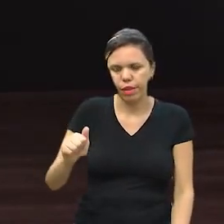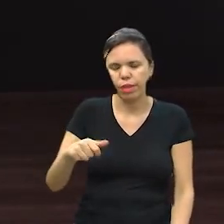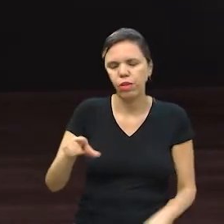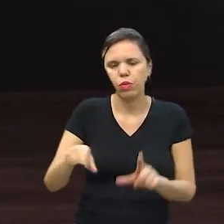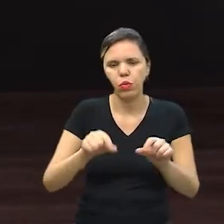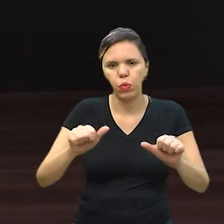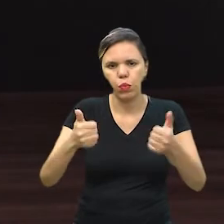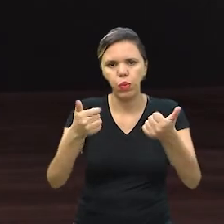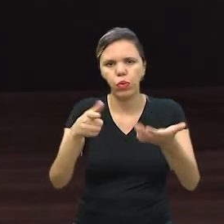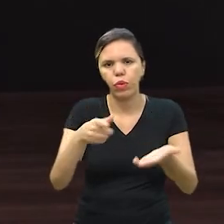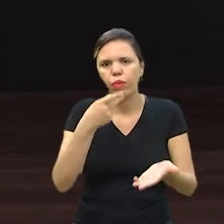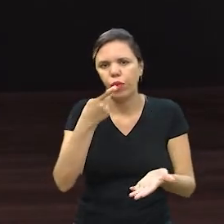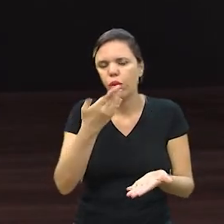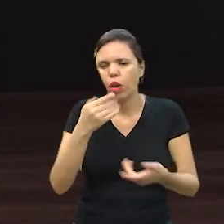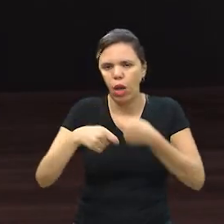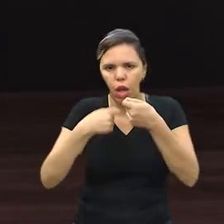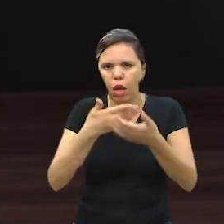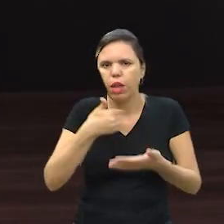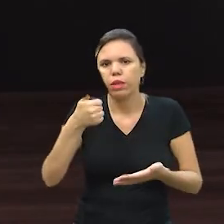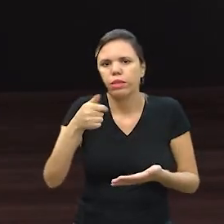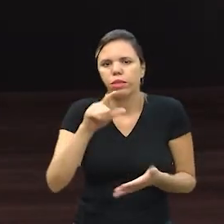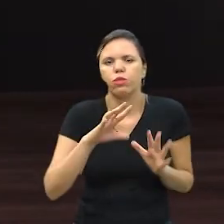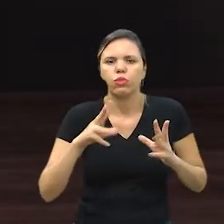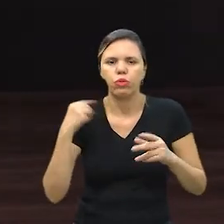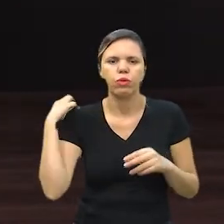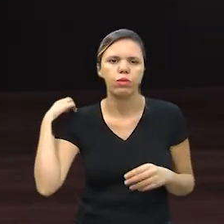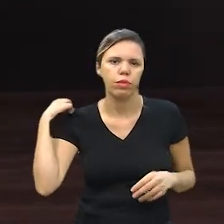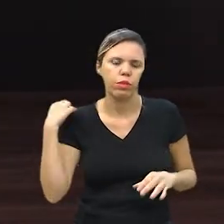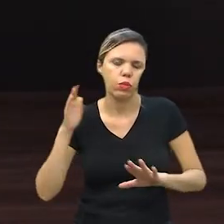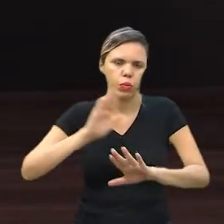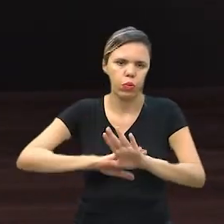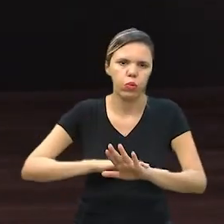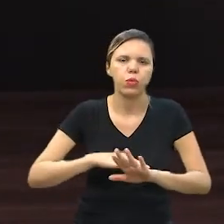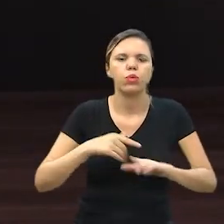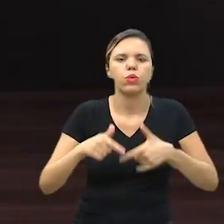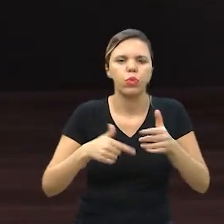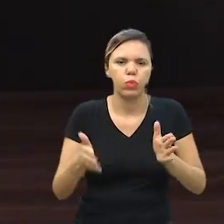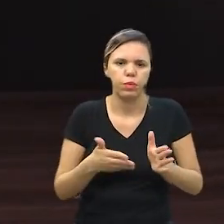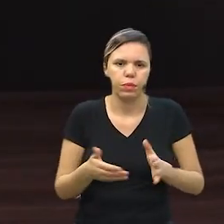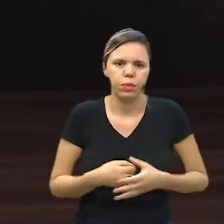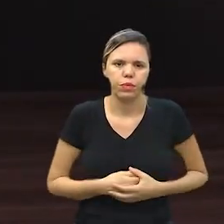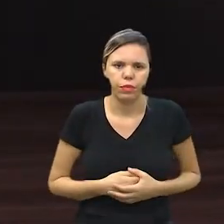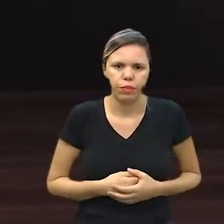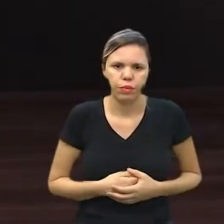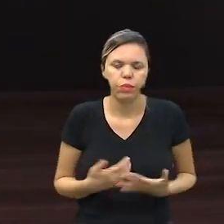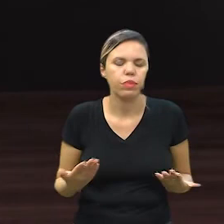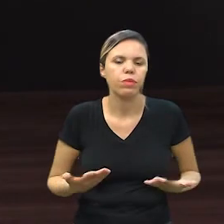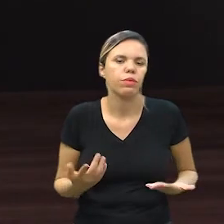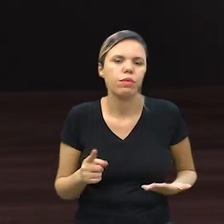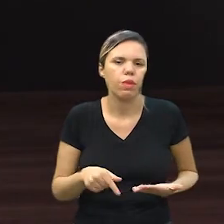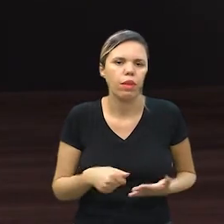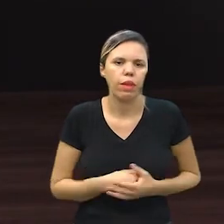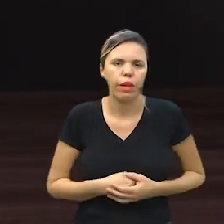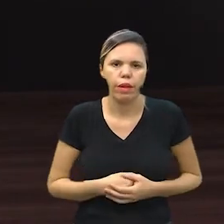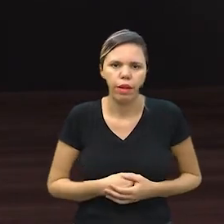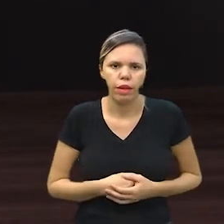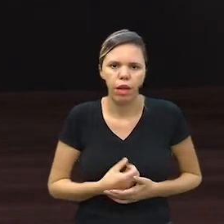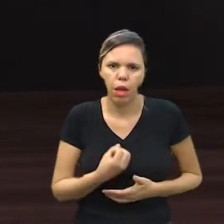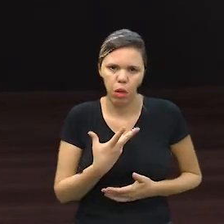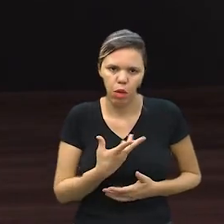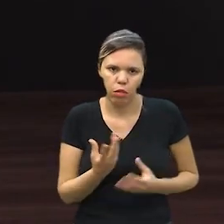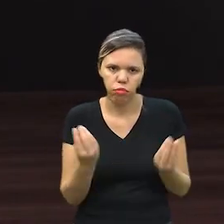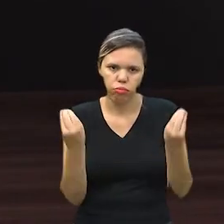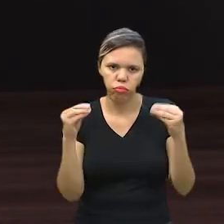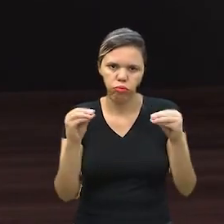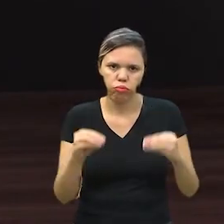dessas escolhas positivas por um alimento melhor e de tudo que está por trás daquela produção, hoje isso é